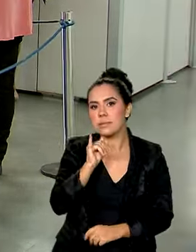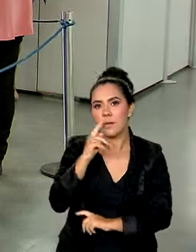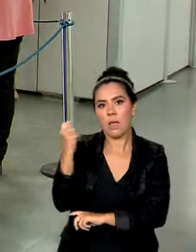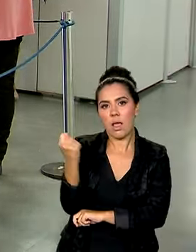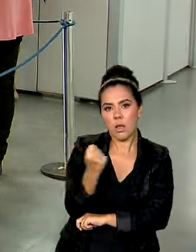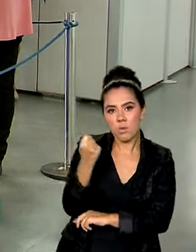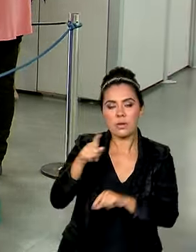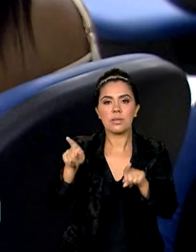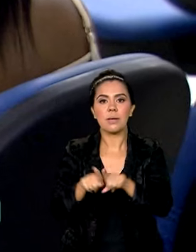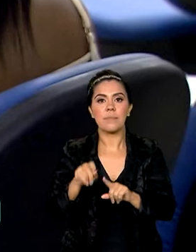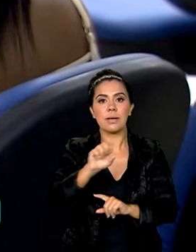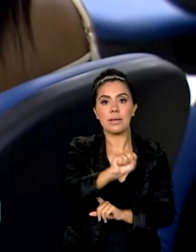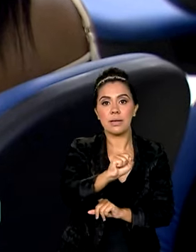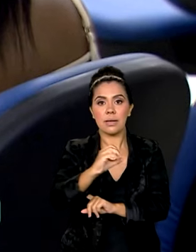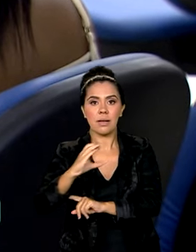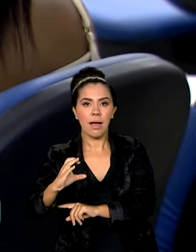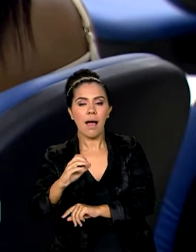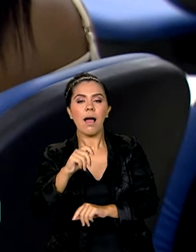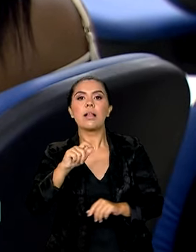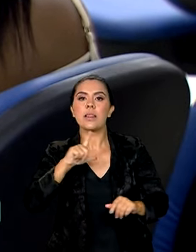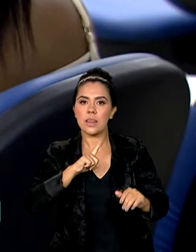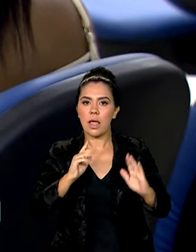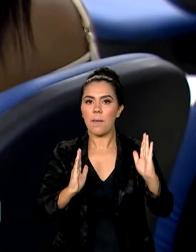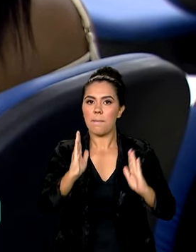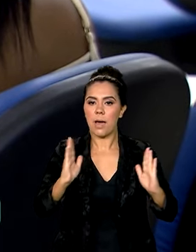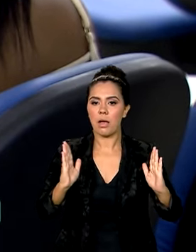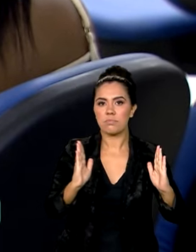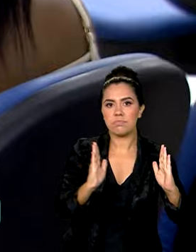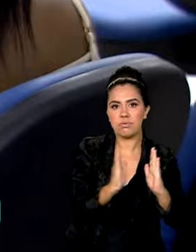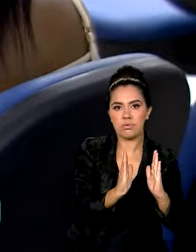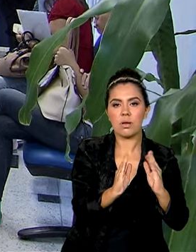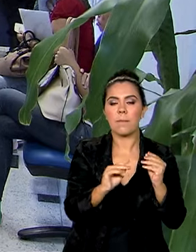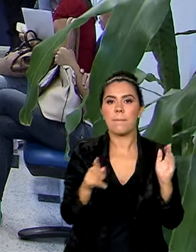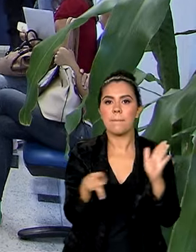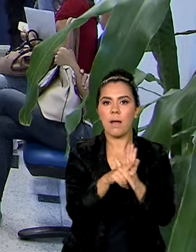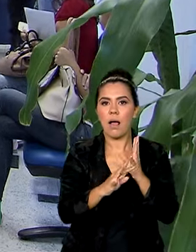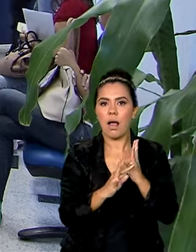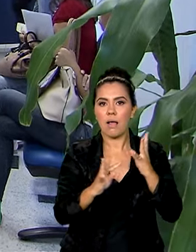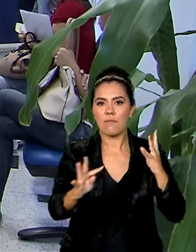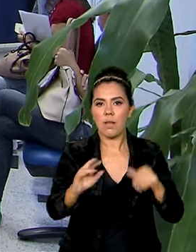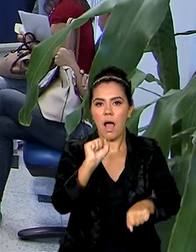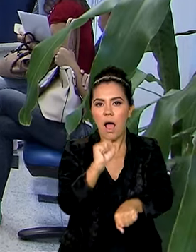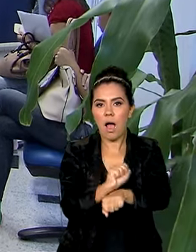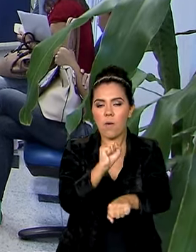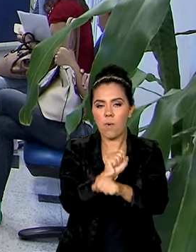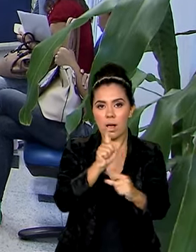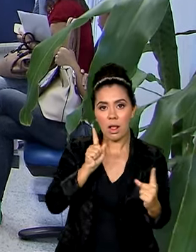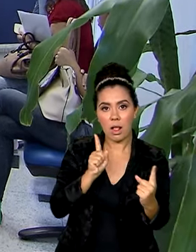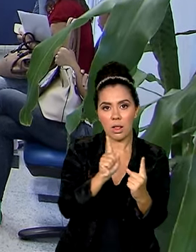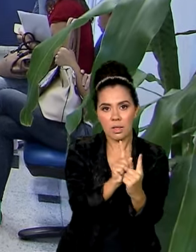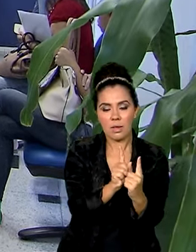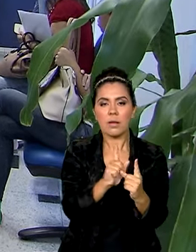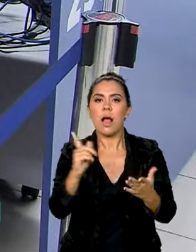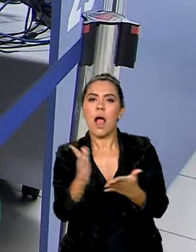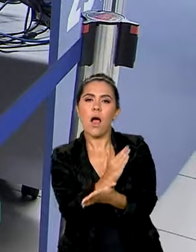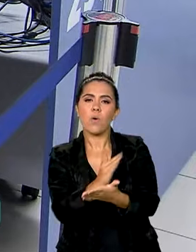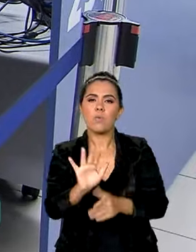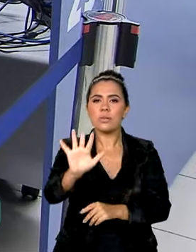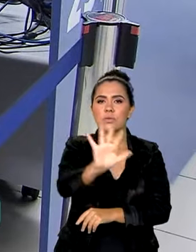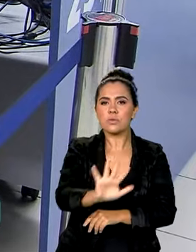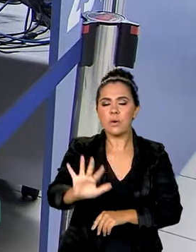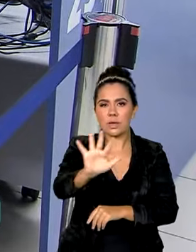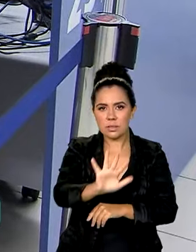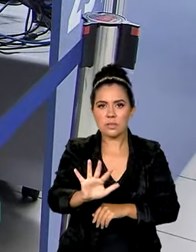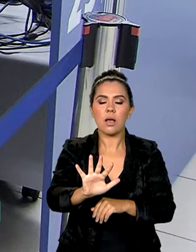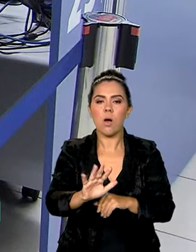Catarina, têm um período ainda menor para quem está na fila de atendimento. Em alguns casos, o tempo para marcação